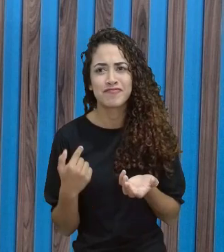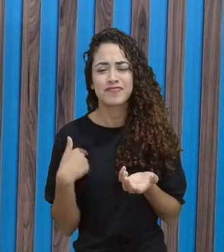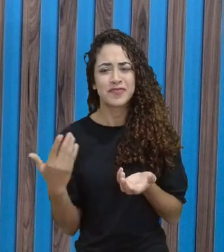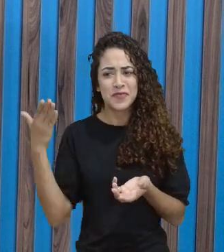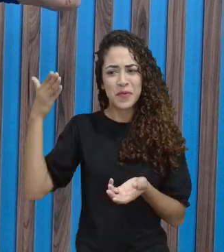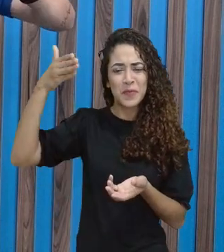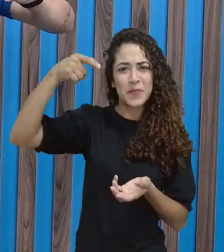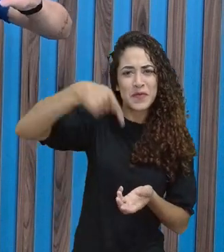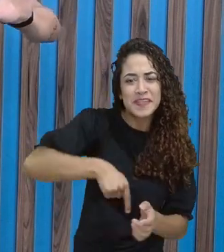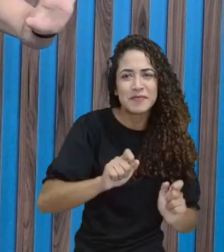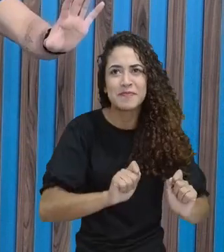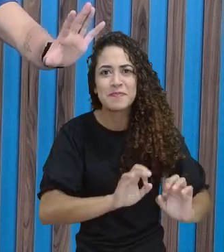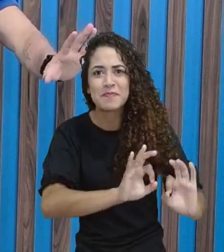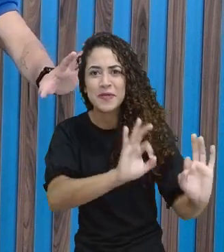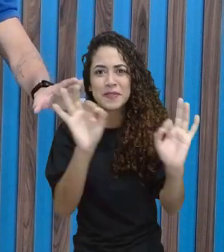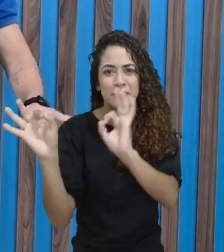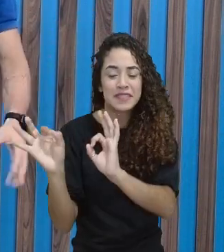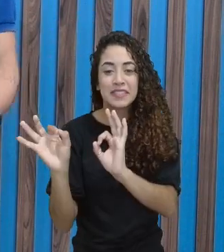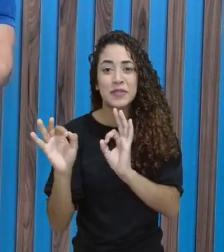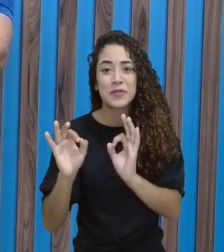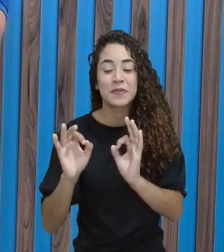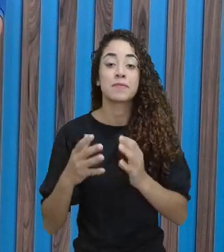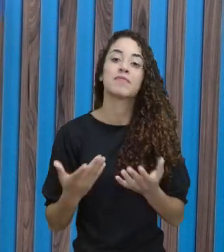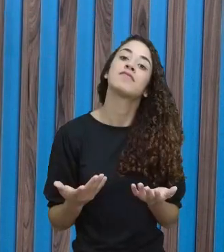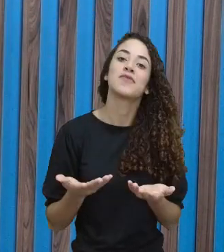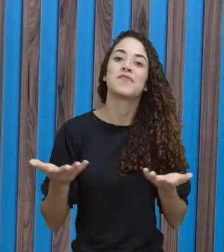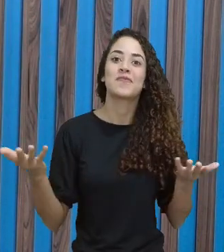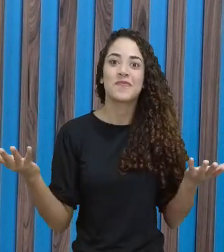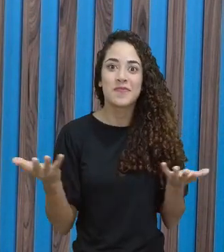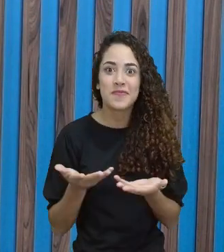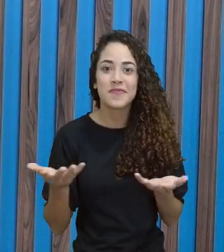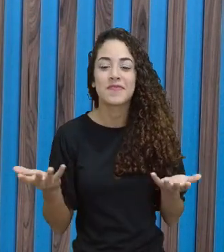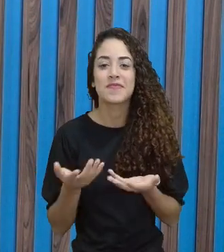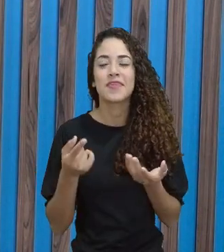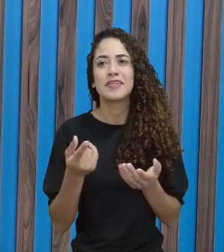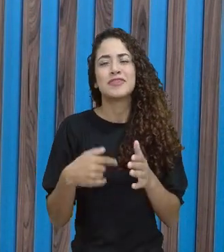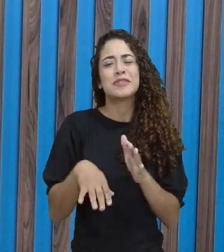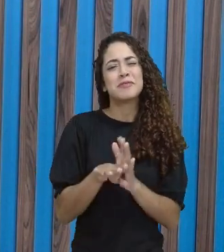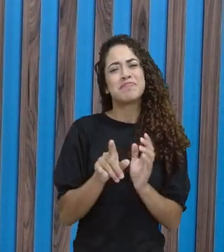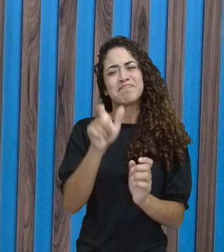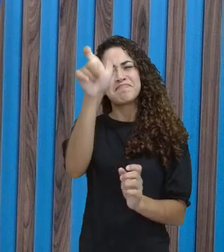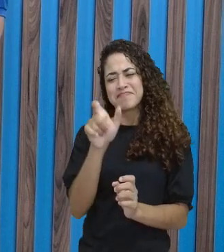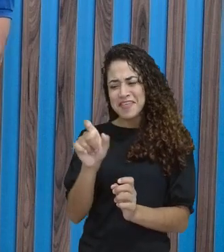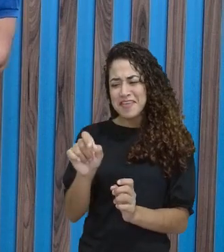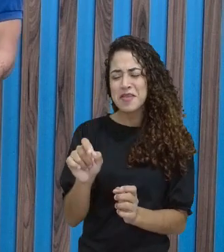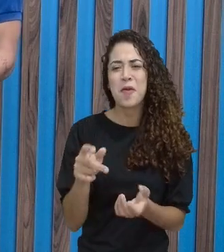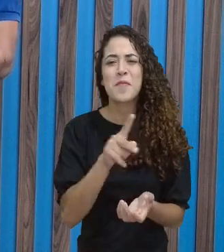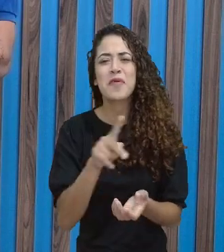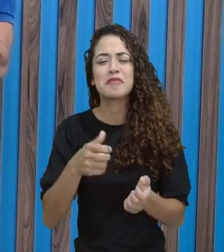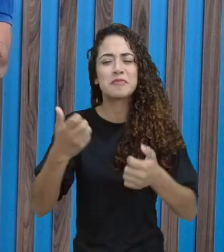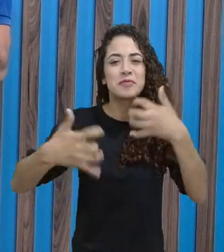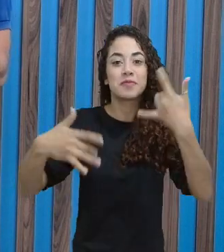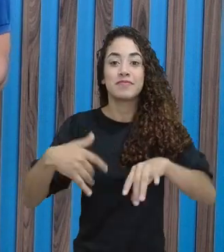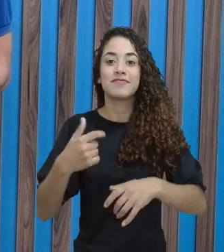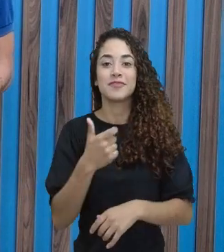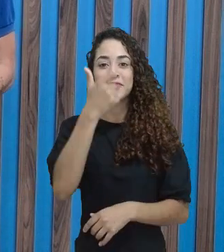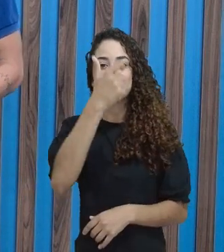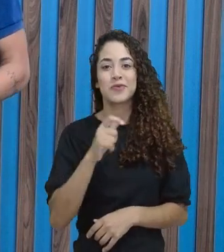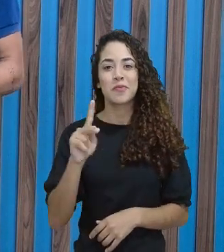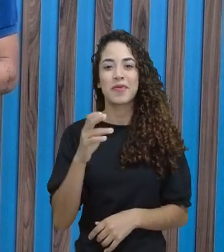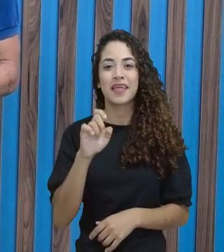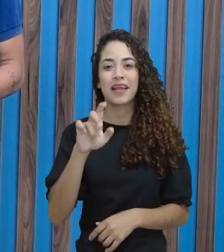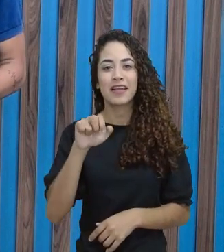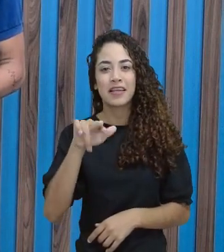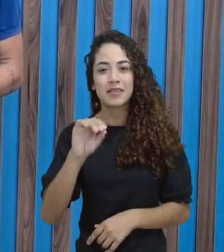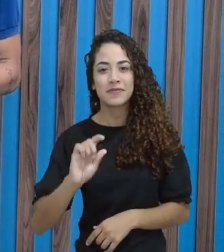de paraquedas agora, do nada, né? Está chegando e dizendo quem é essa pessoa aqui que está falando. Eu me chamo Heleno Júnior, né?